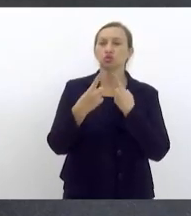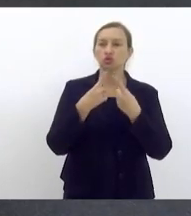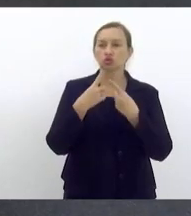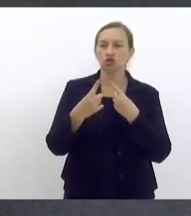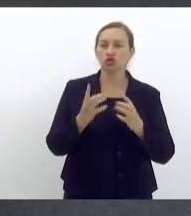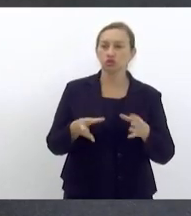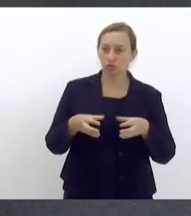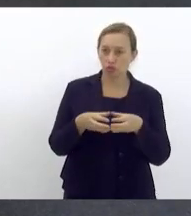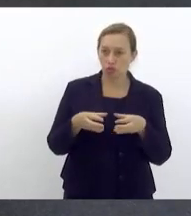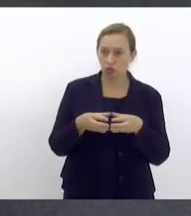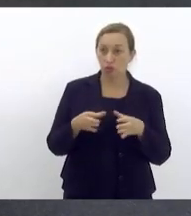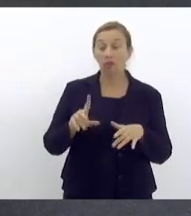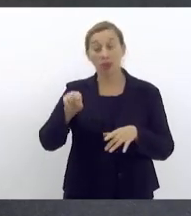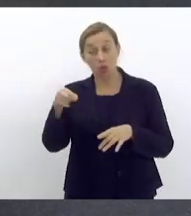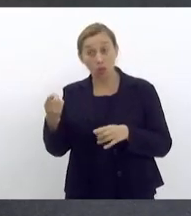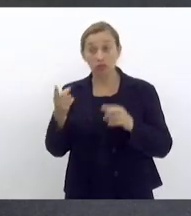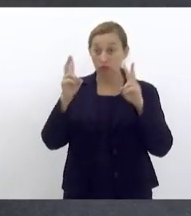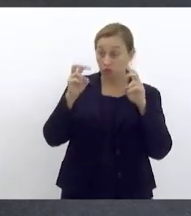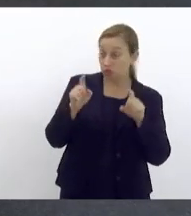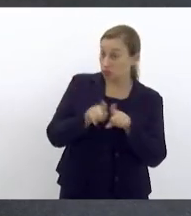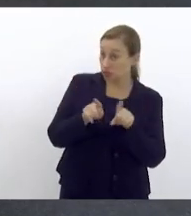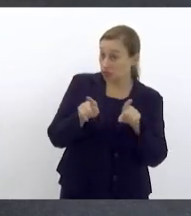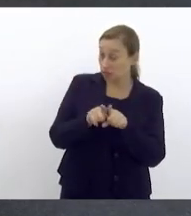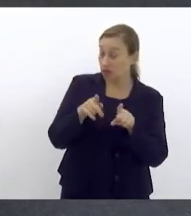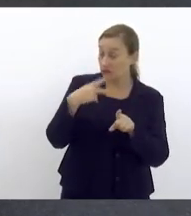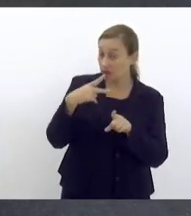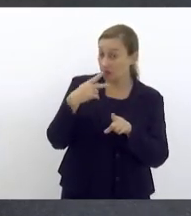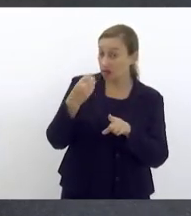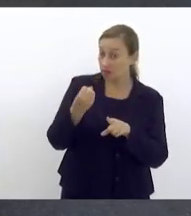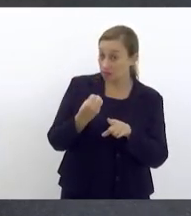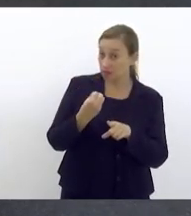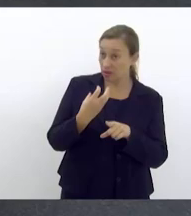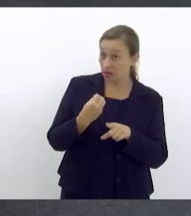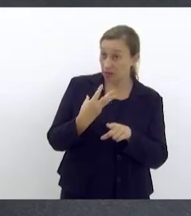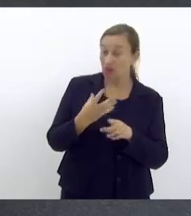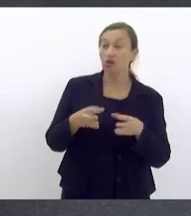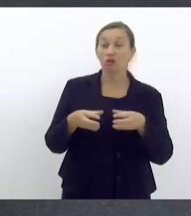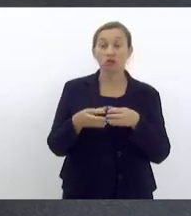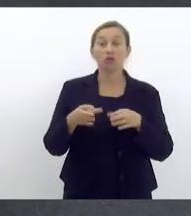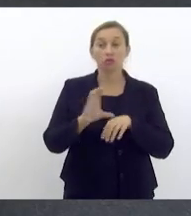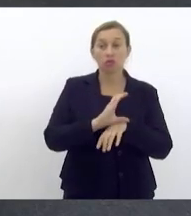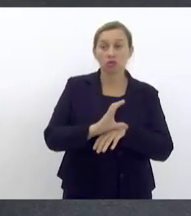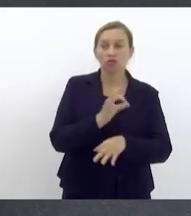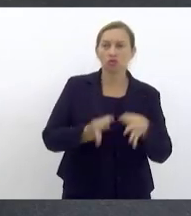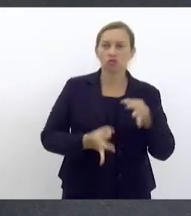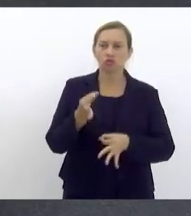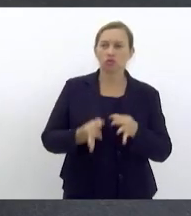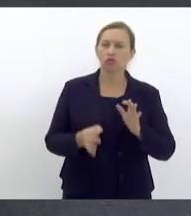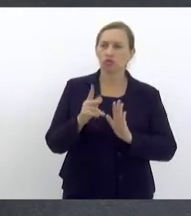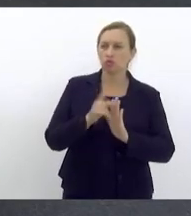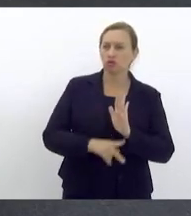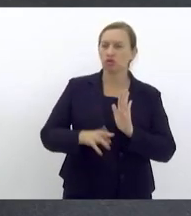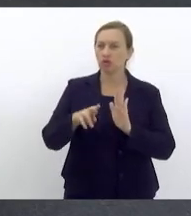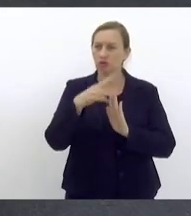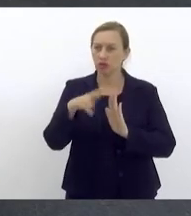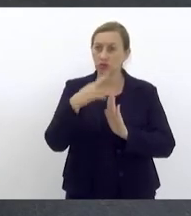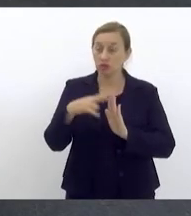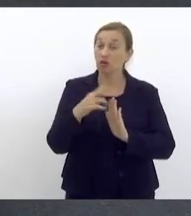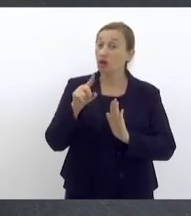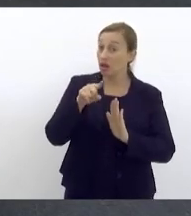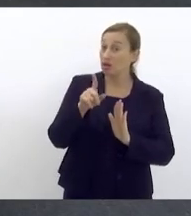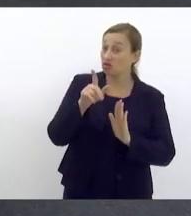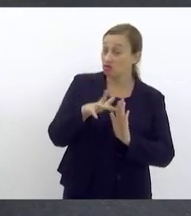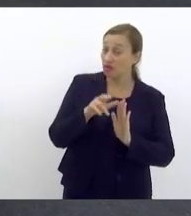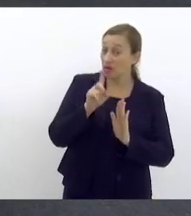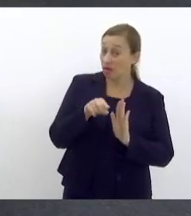coletivamente teve um outro ponto que nós firmamos muito o pé na comissão de construção de justiça sobre esse projeto de resolução que a diferença